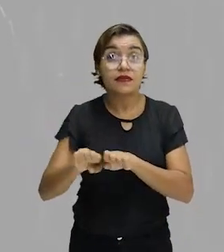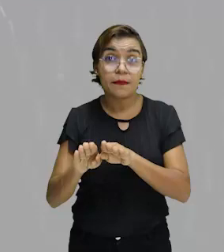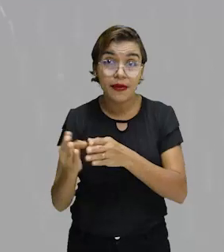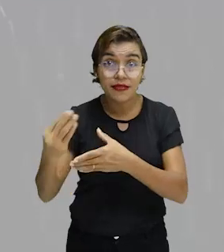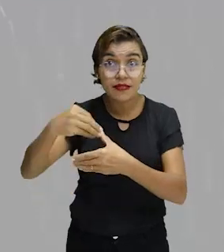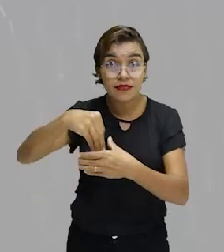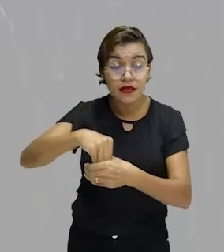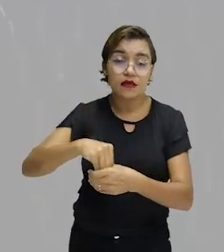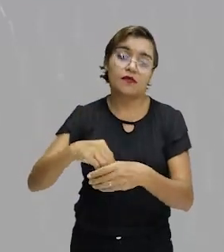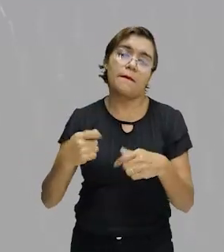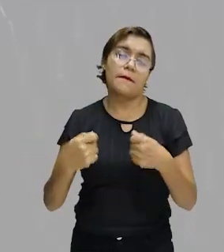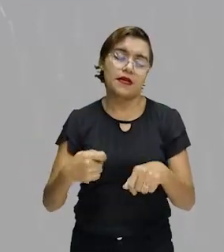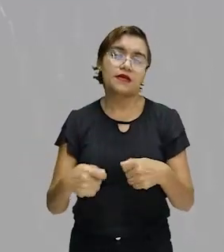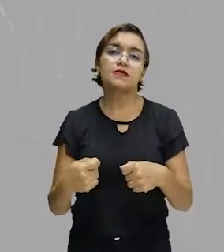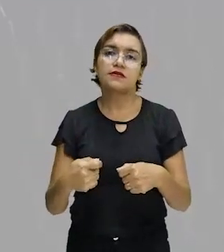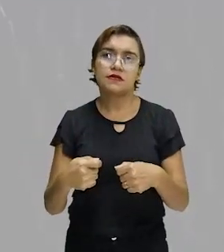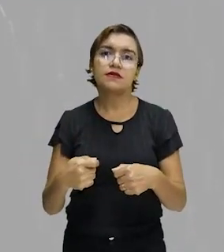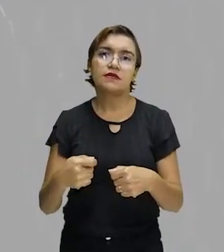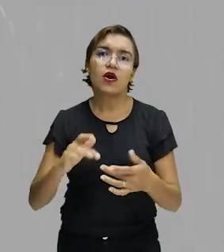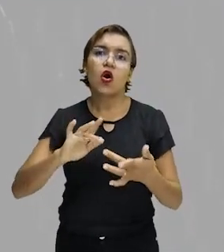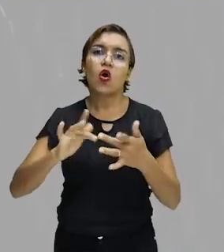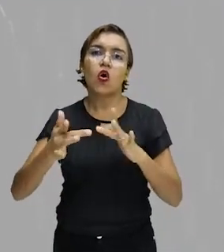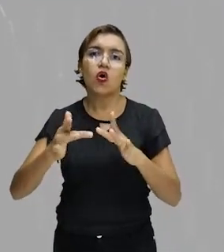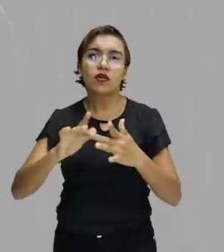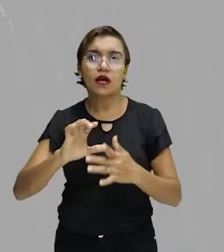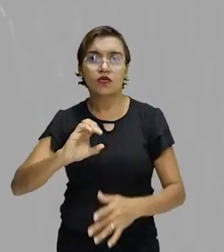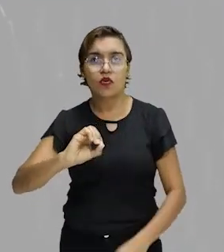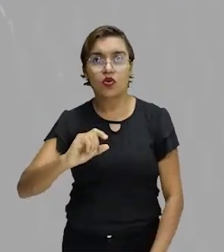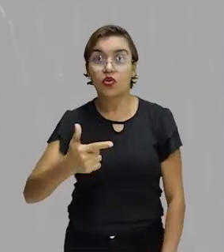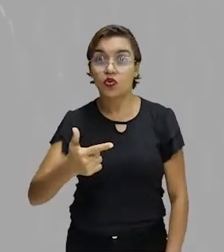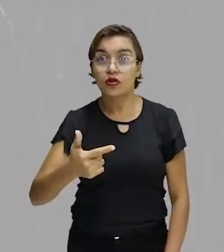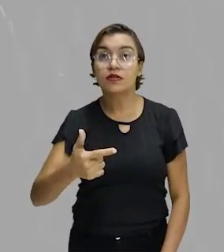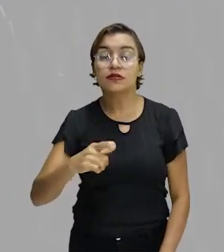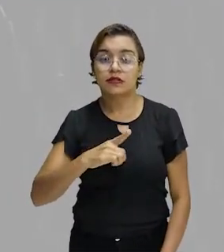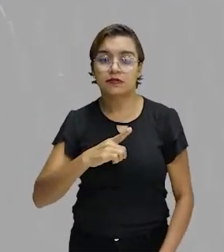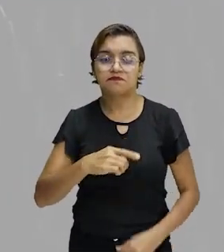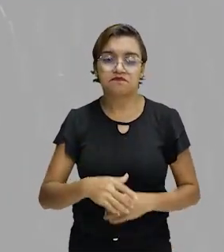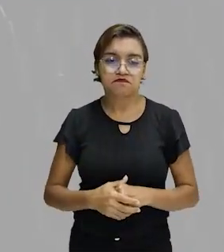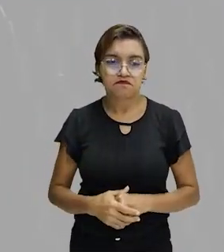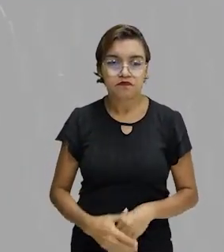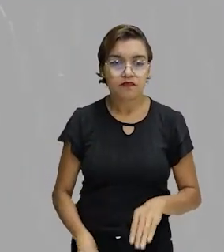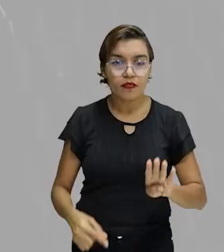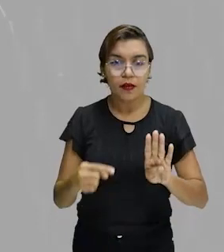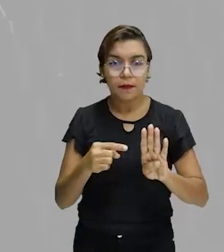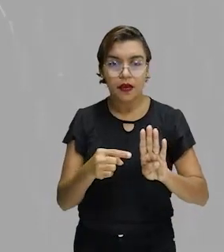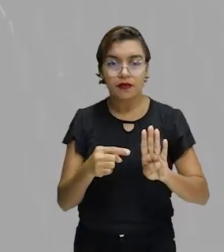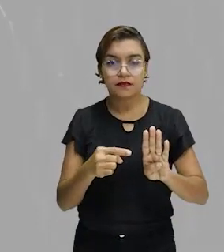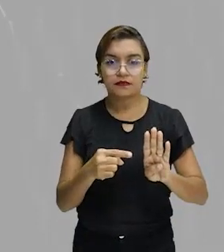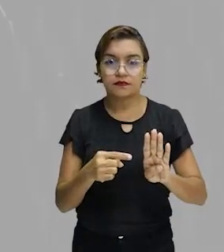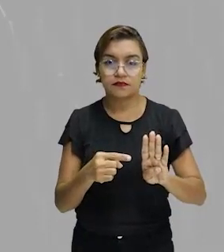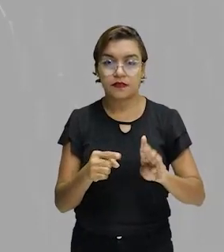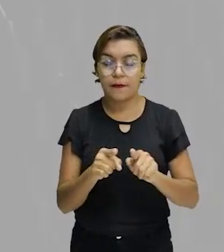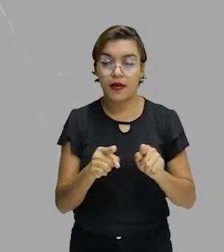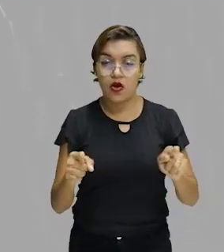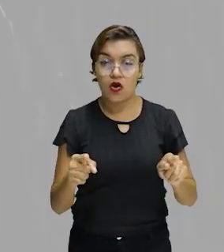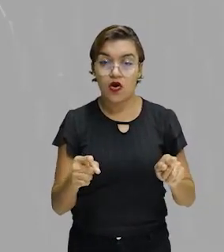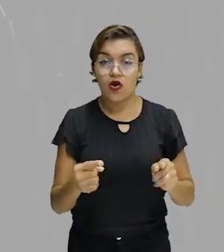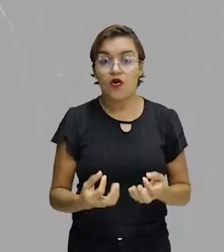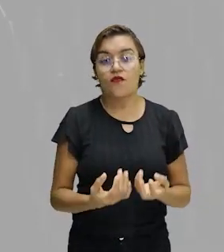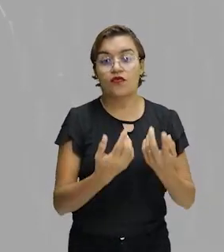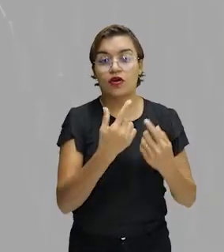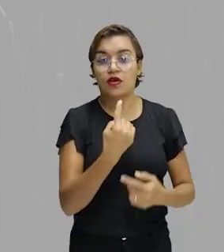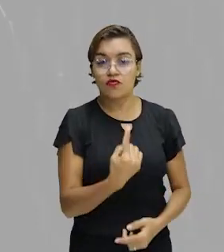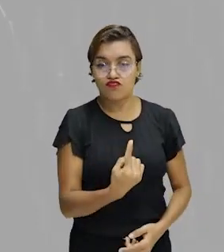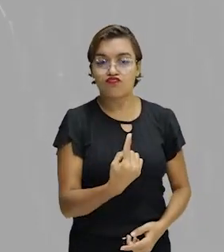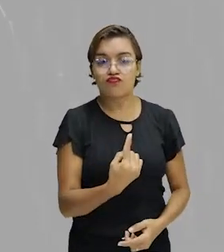interna. Também está em contato com o oxigênio. Letra B. Maior na fogueira 1, pois a